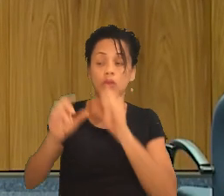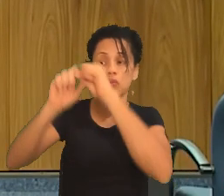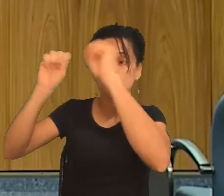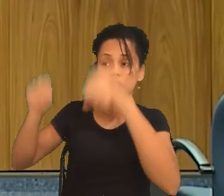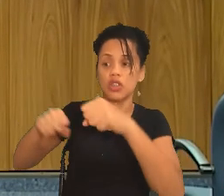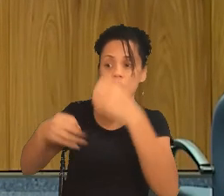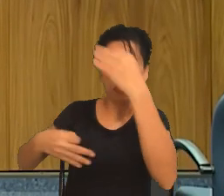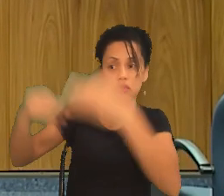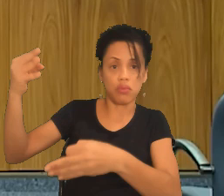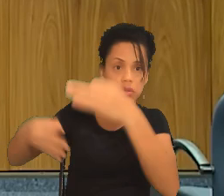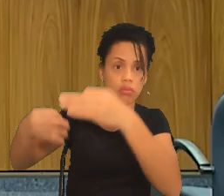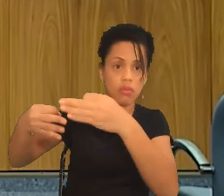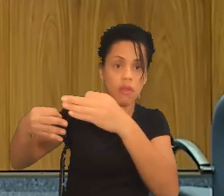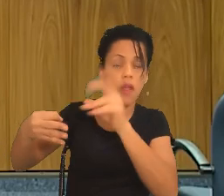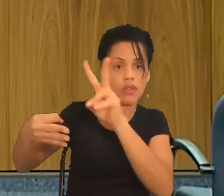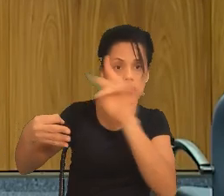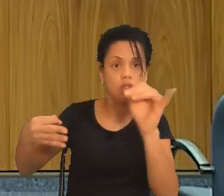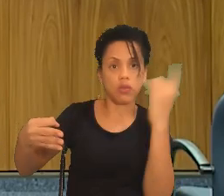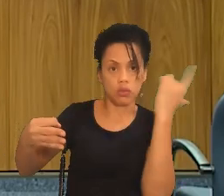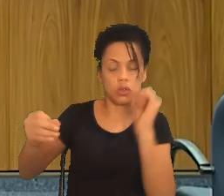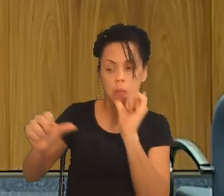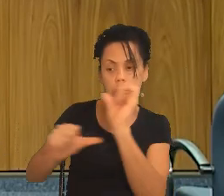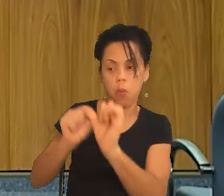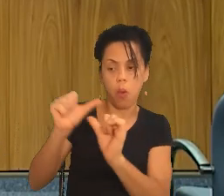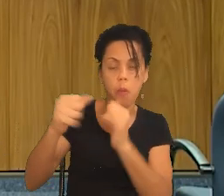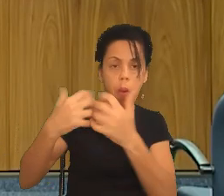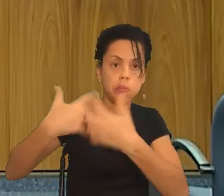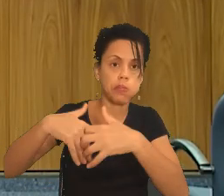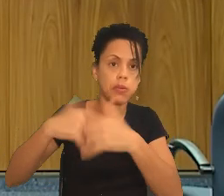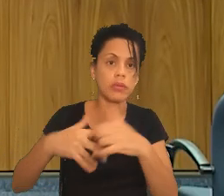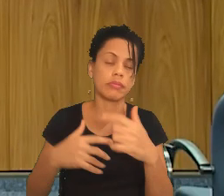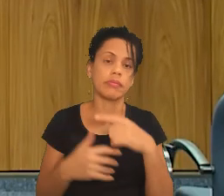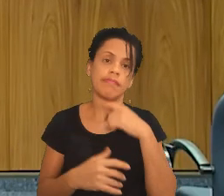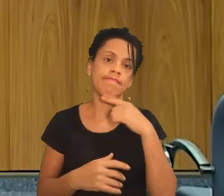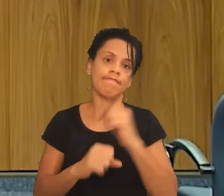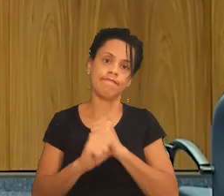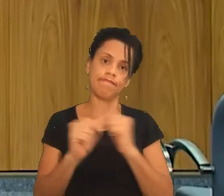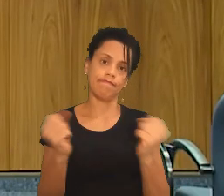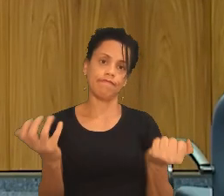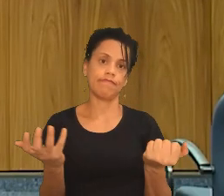e não vamos atender a esse pleito.